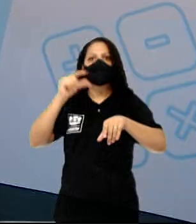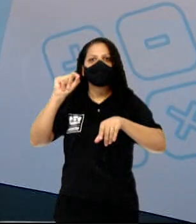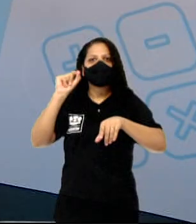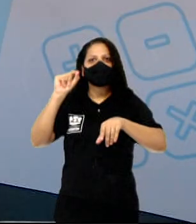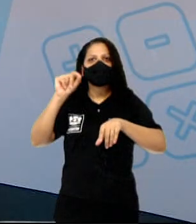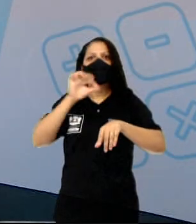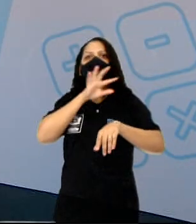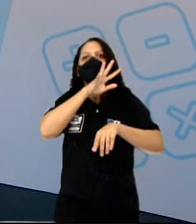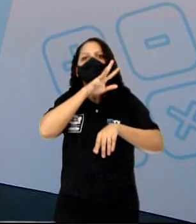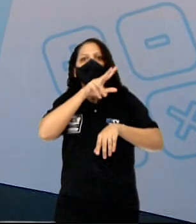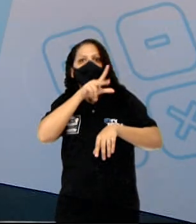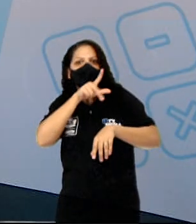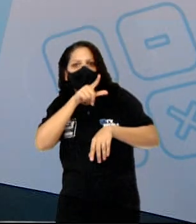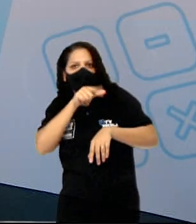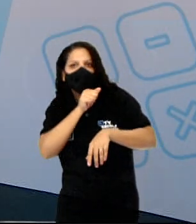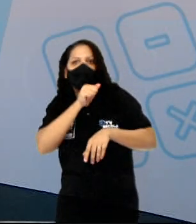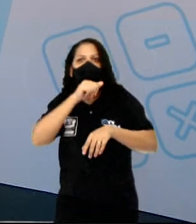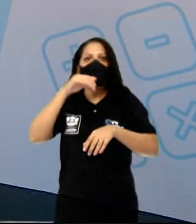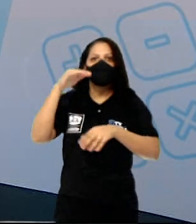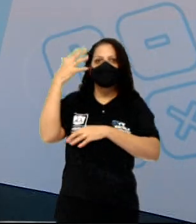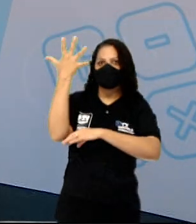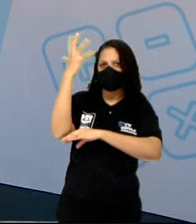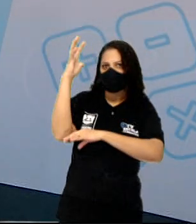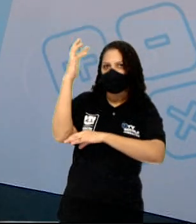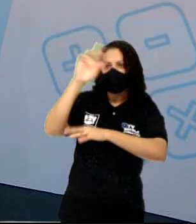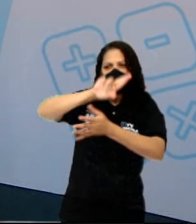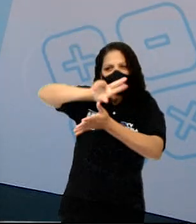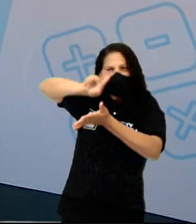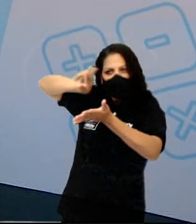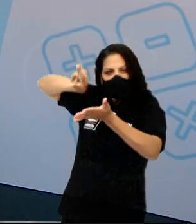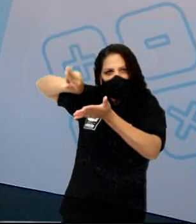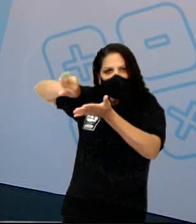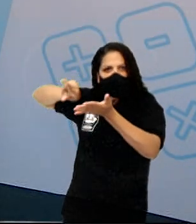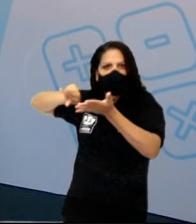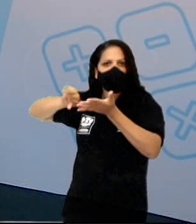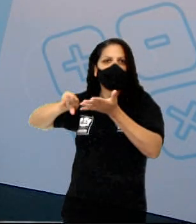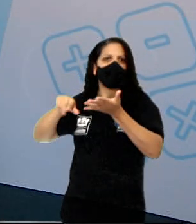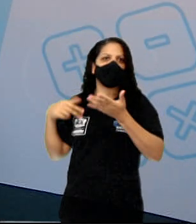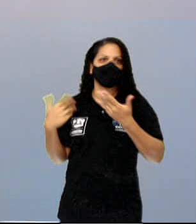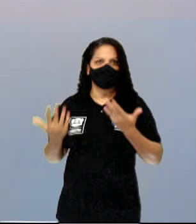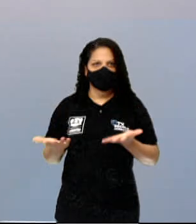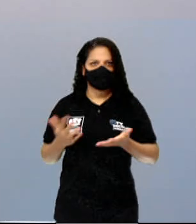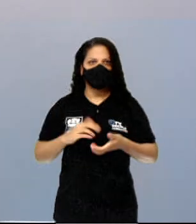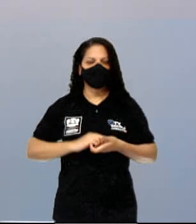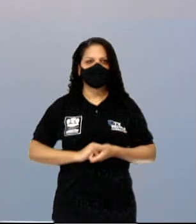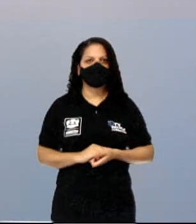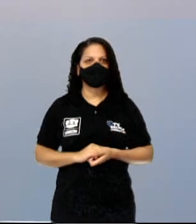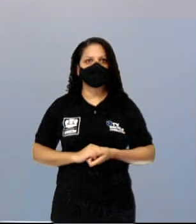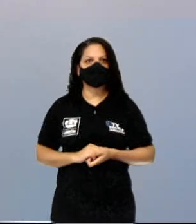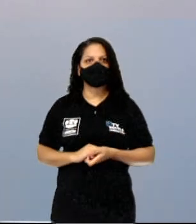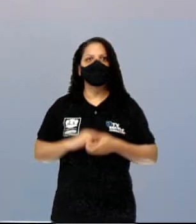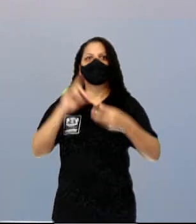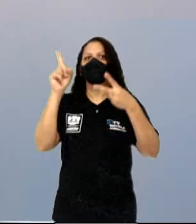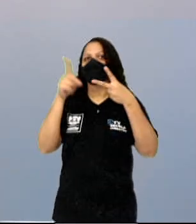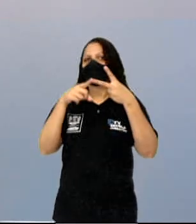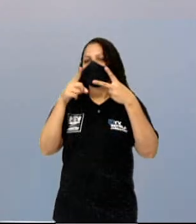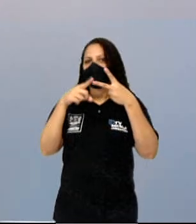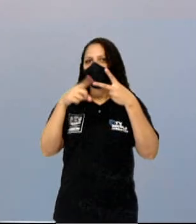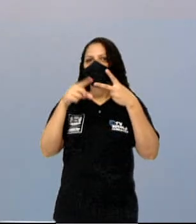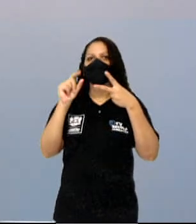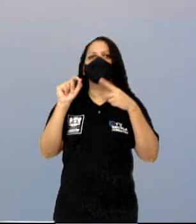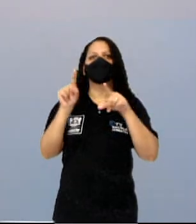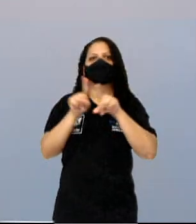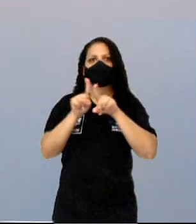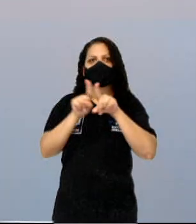seja de fauna, seja de flora. O próximo domínio que eu vou falar, esse é muito conhecido da gente, é